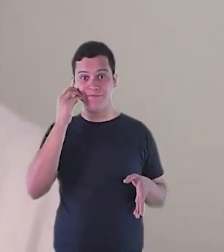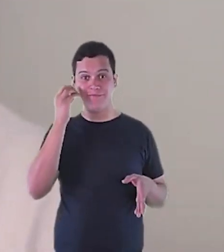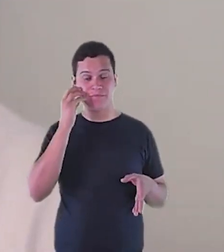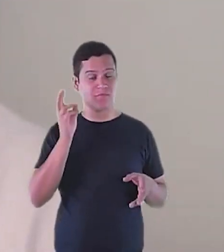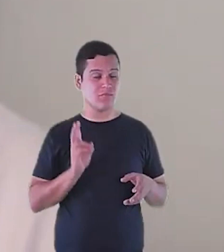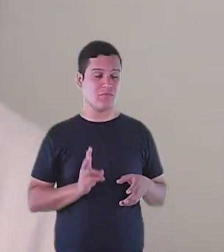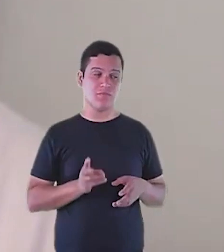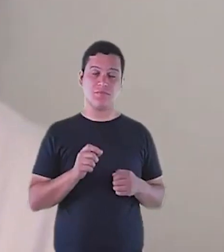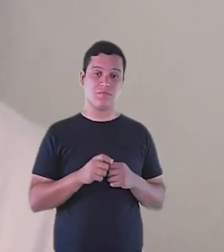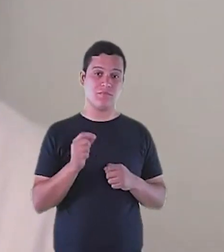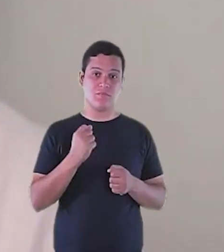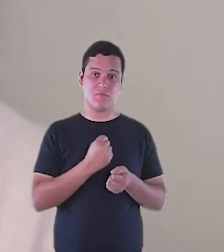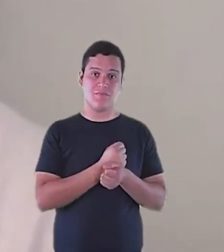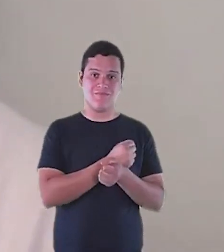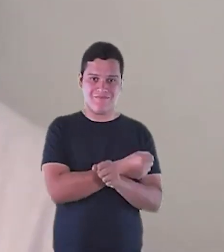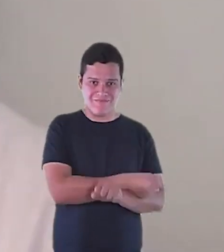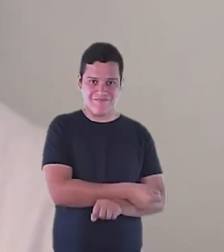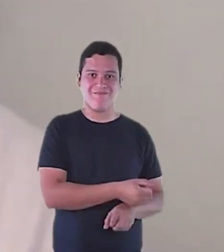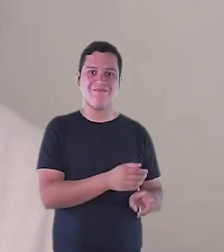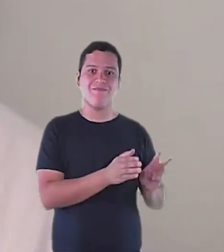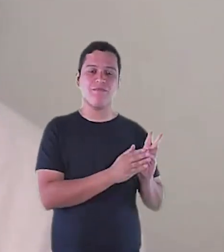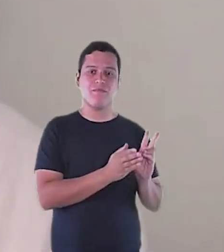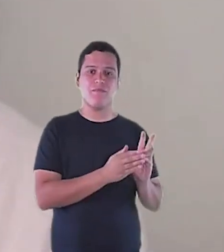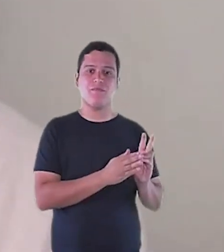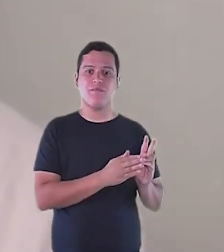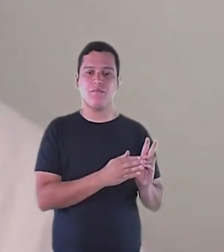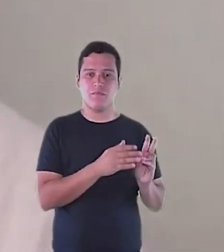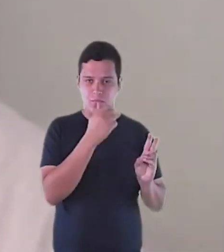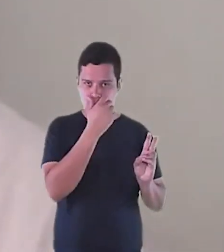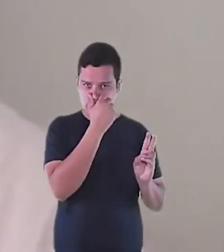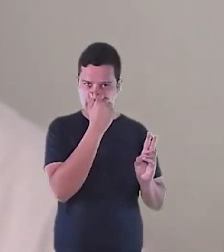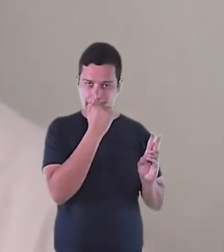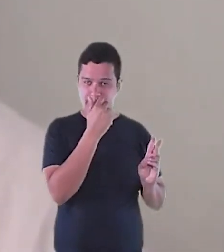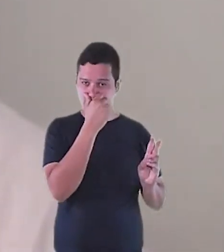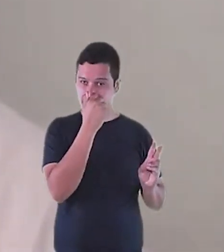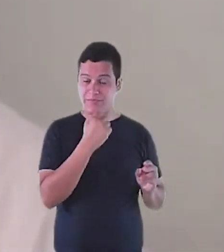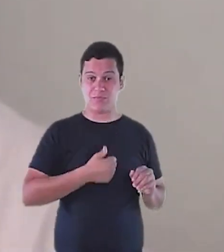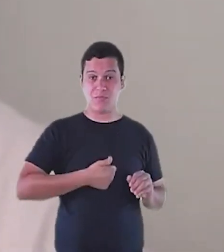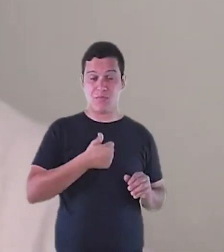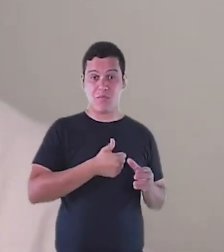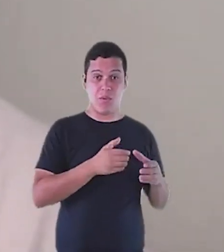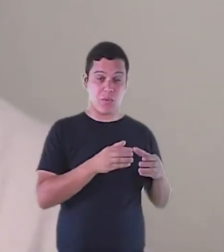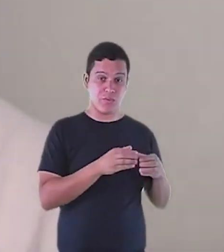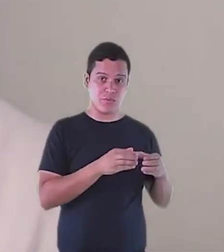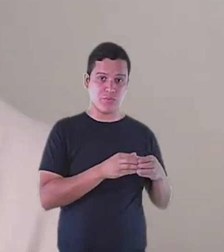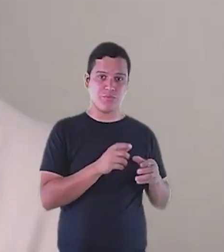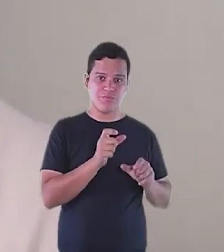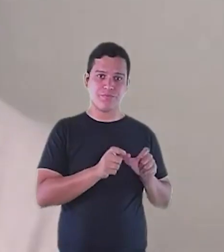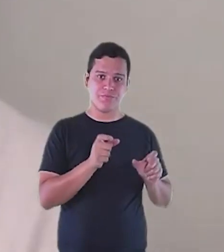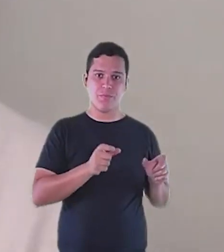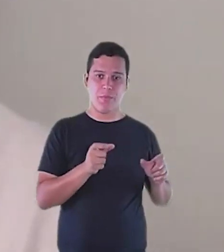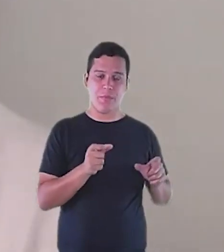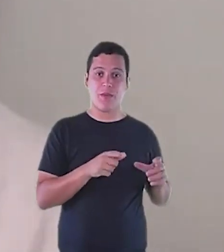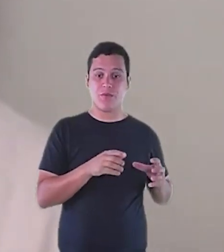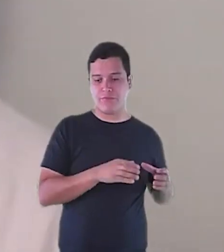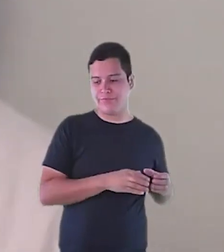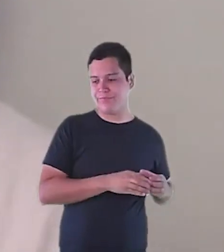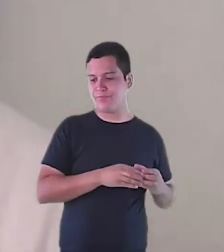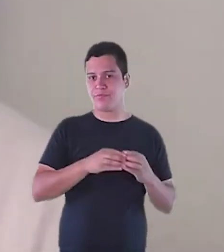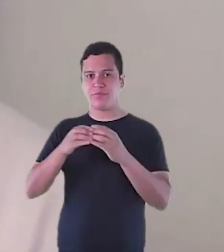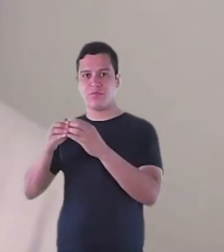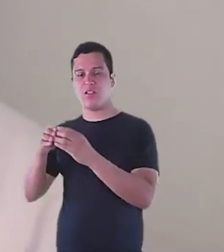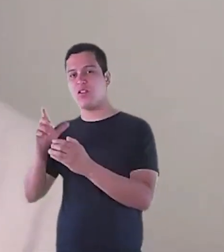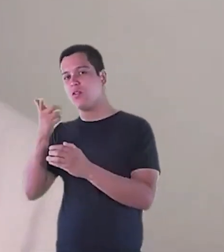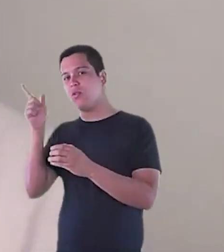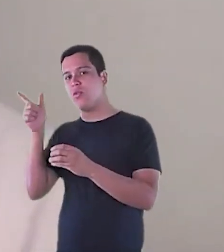índios. Então é muito curioso, por exemplo, que a primeira carga de pessoas escravizadas que cruza o Oceano Atlântico não